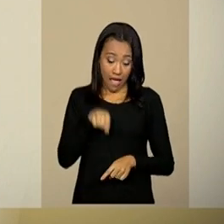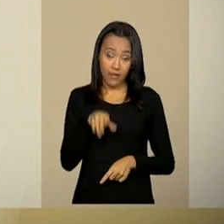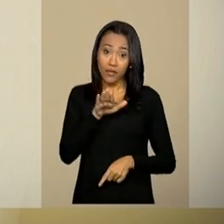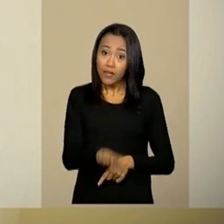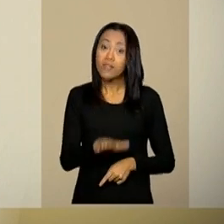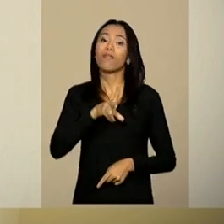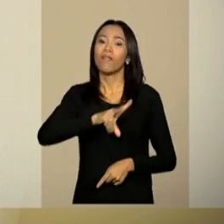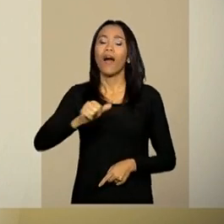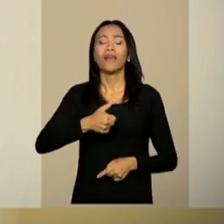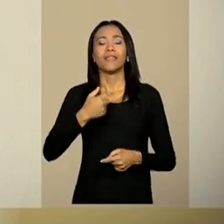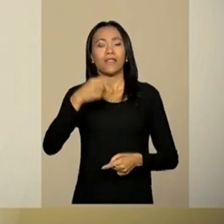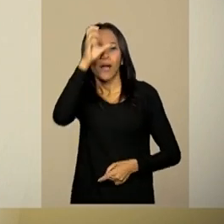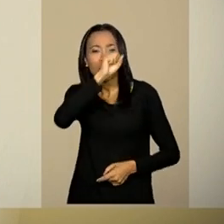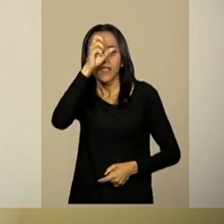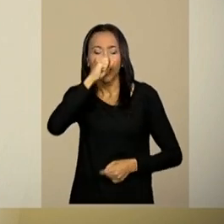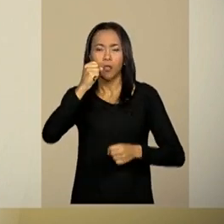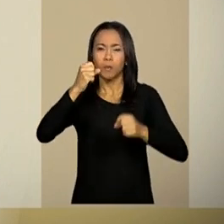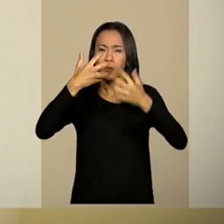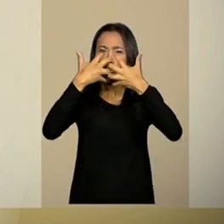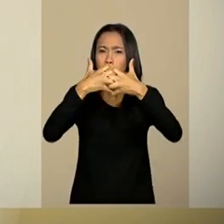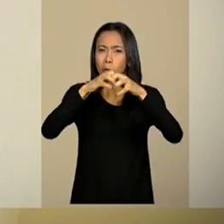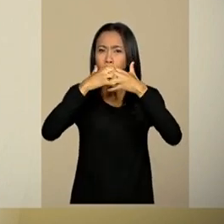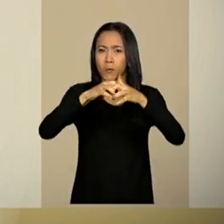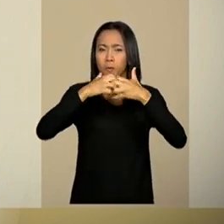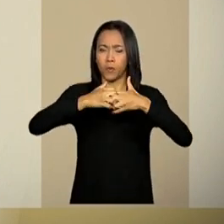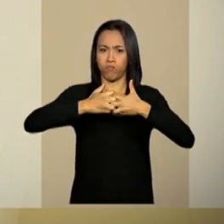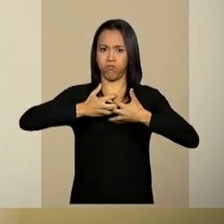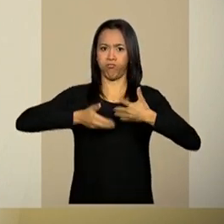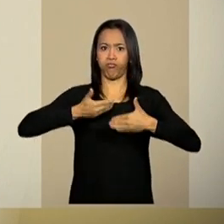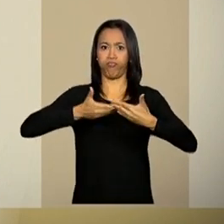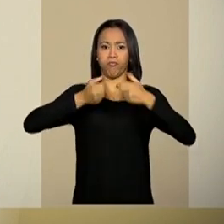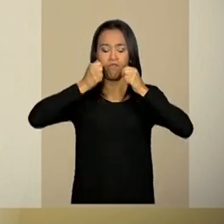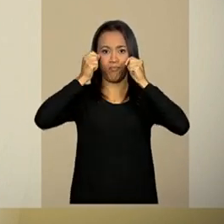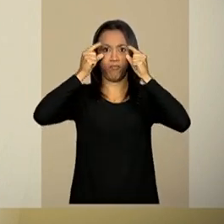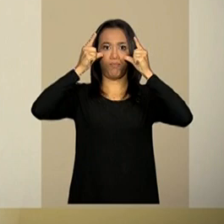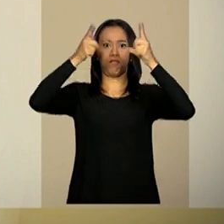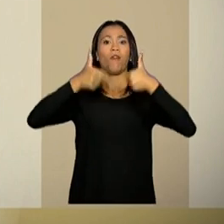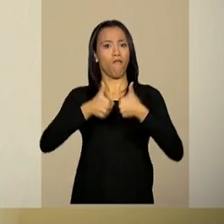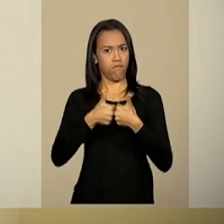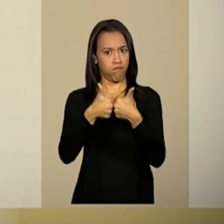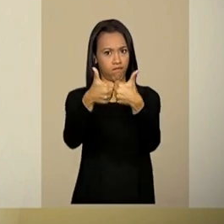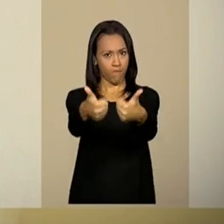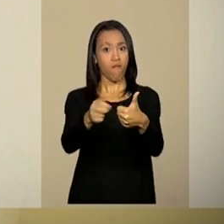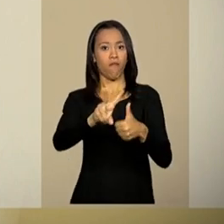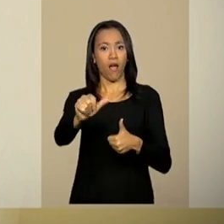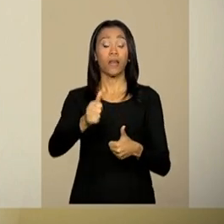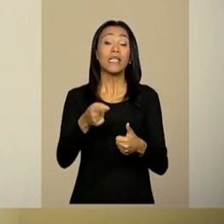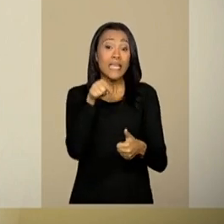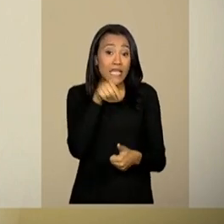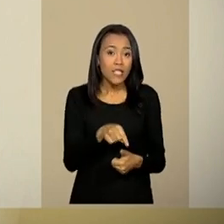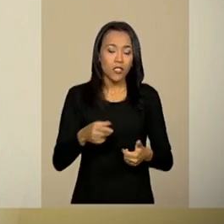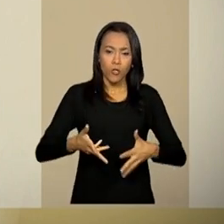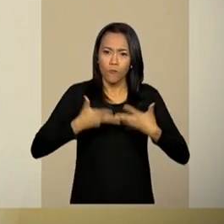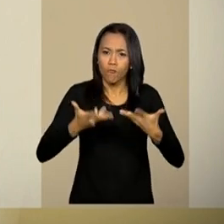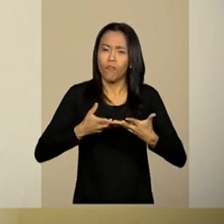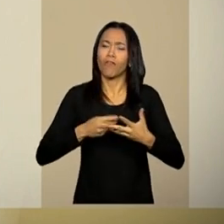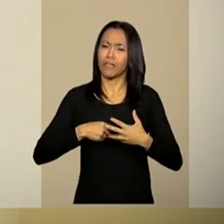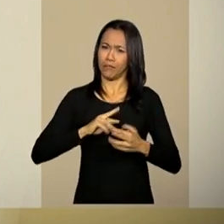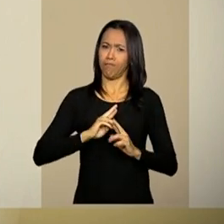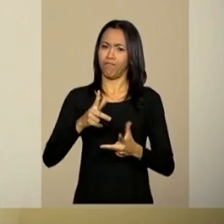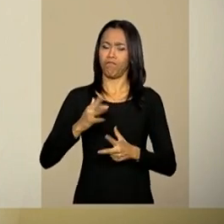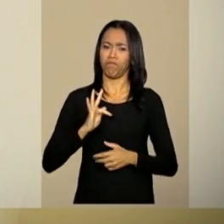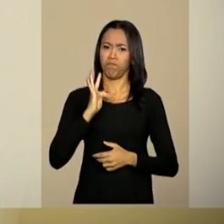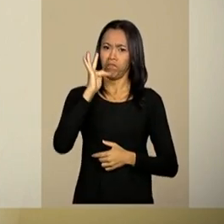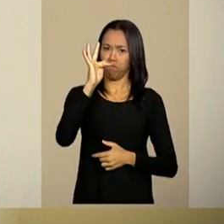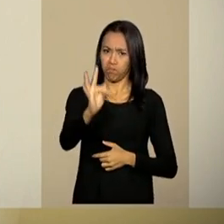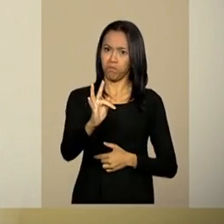vai receber os estímulos necessários para o seu desenvolvimento e esses estímulos Luciano vão fazer a diferença